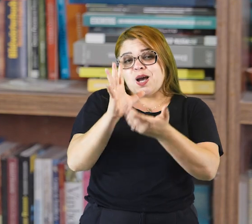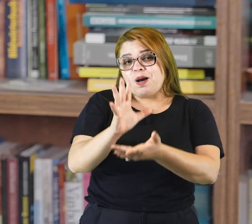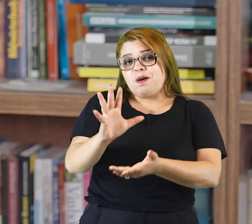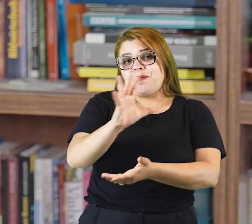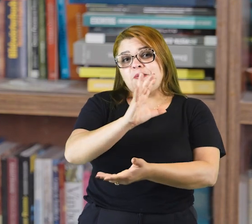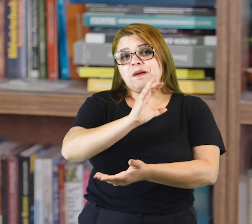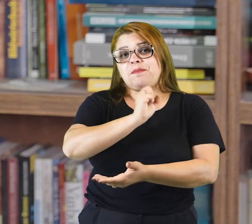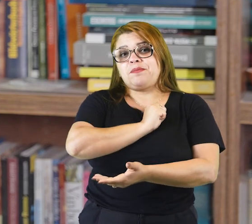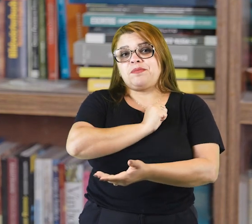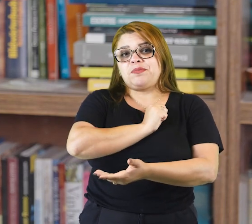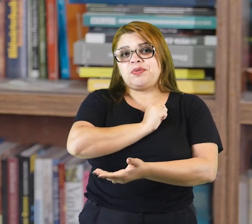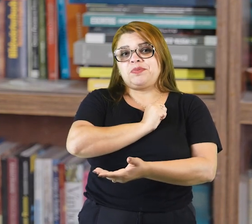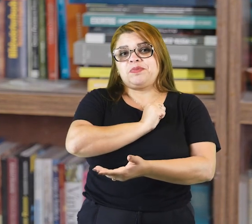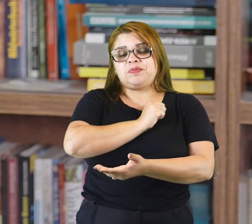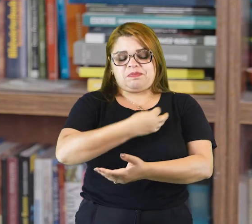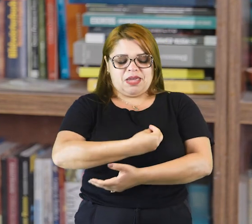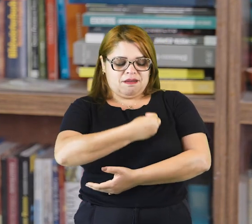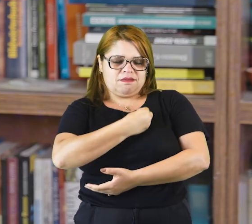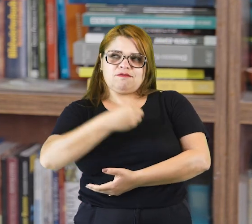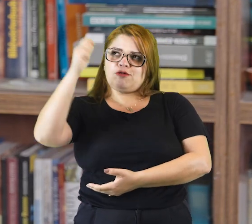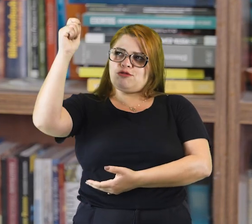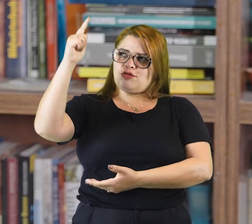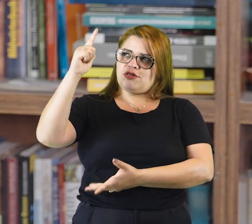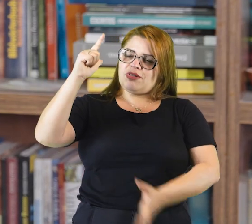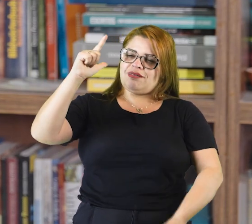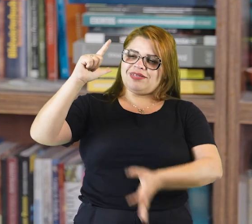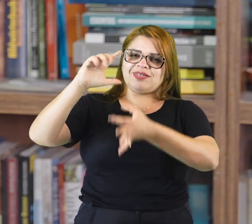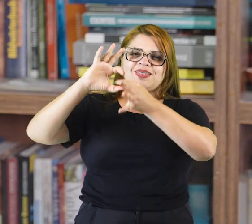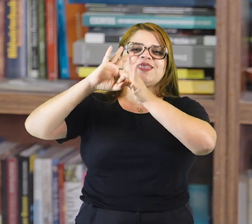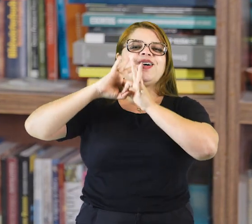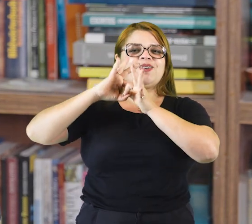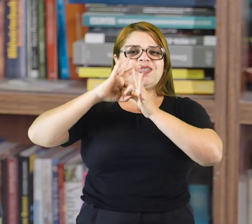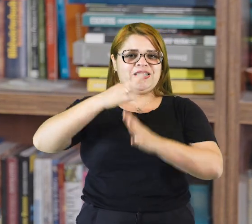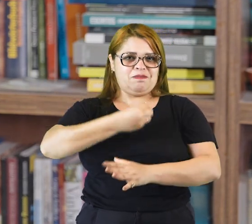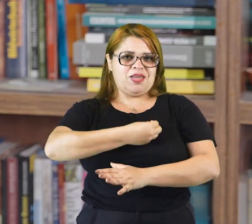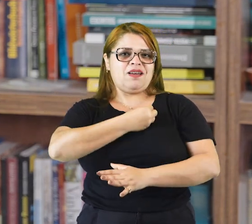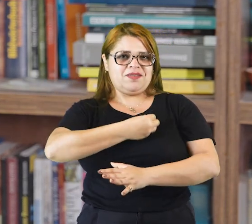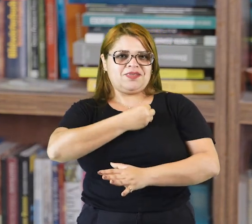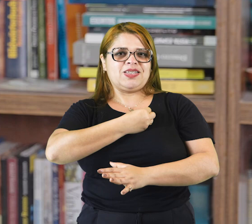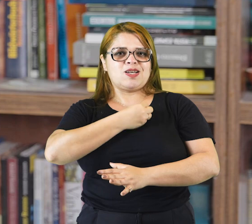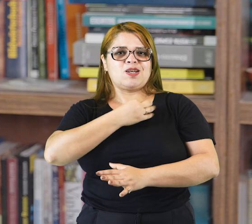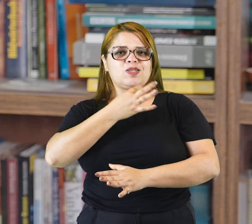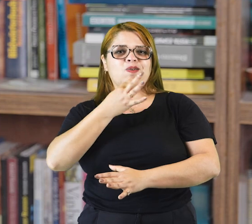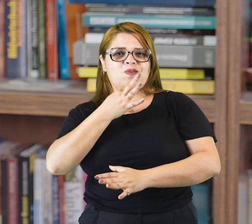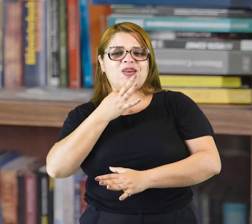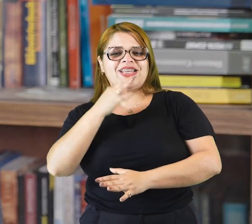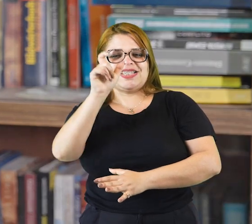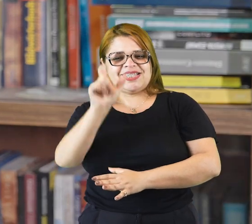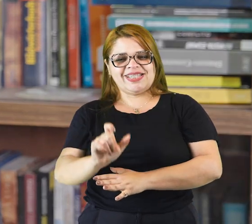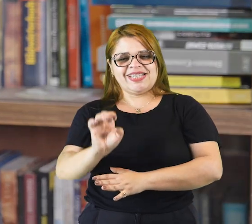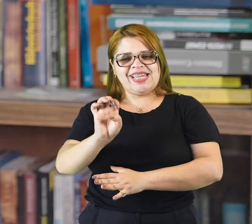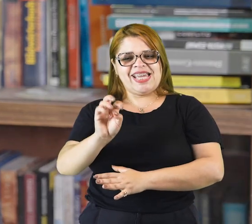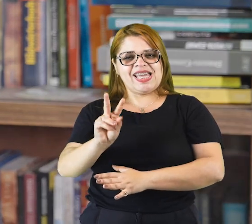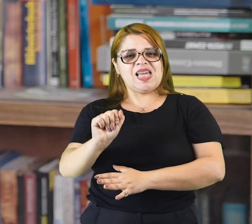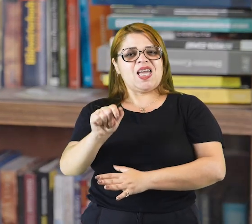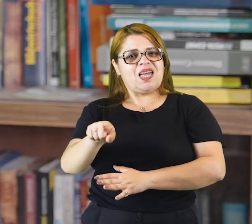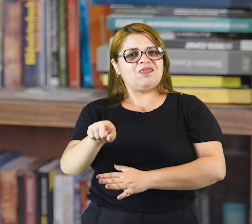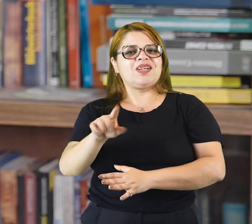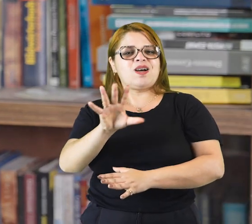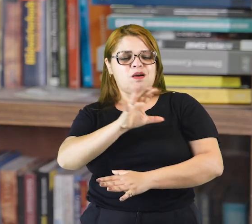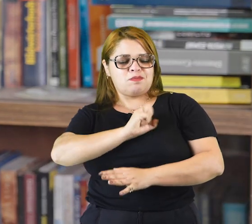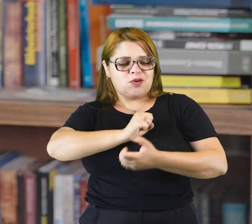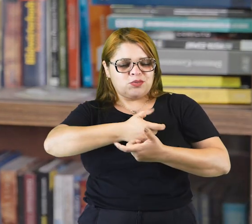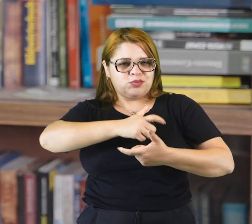minha vida. Foi o sol que deu na minha vida. Foi ela. Disse, o sol nasceu quando eu conheci a Eva, e o meu amor por ela